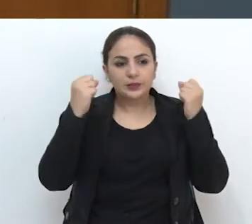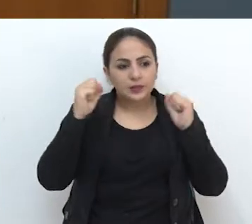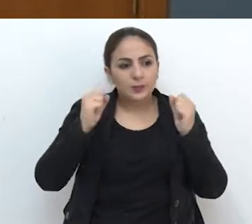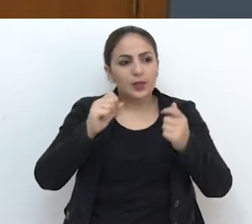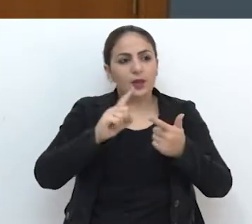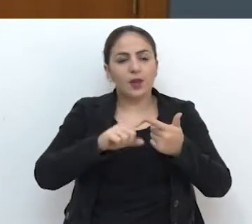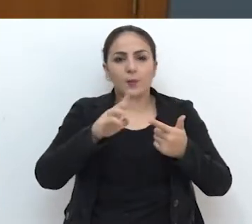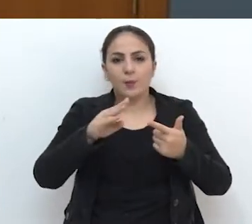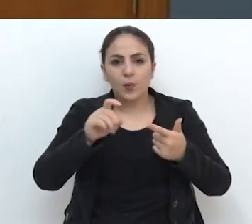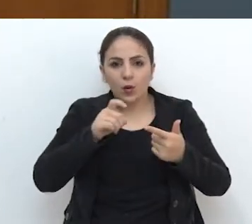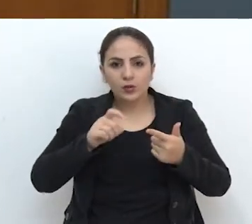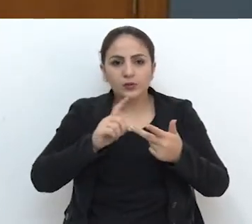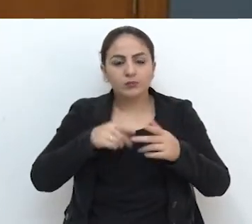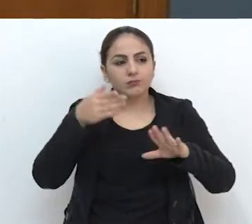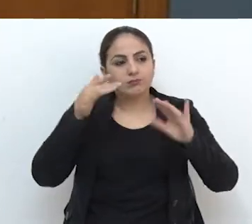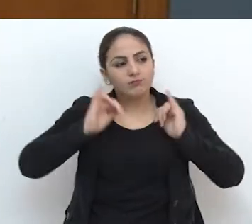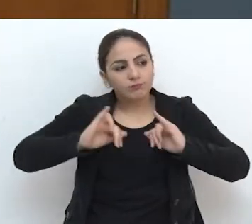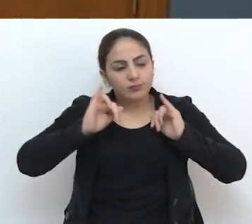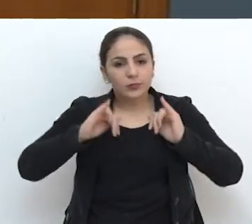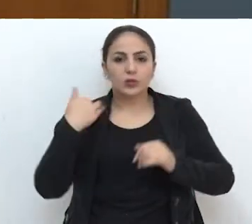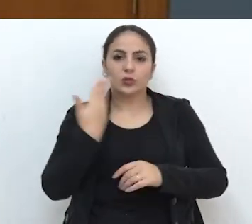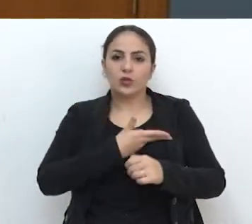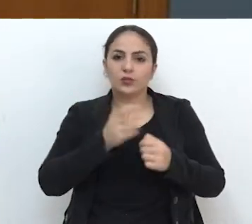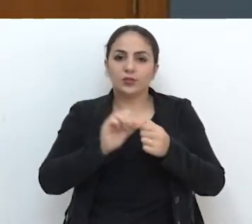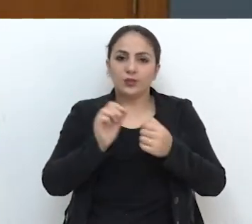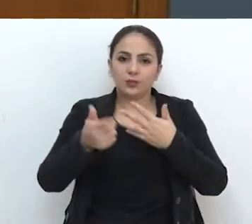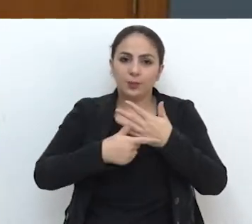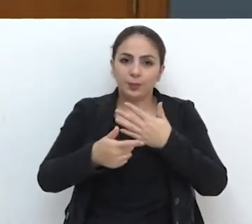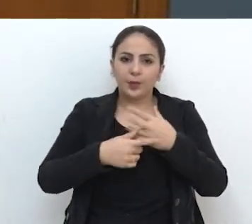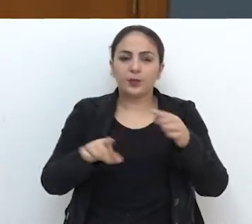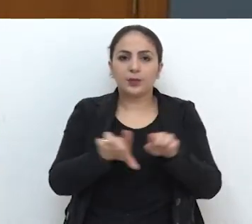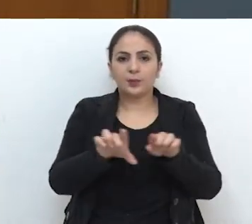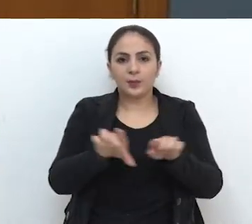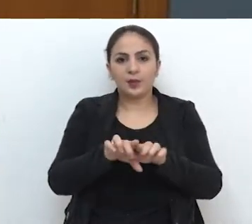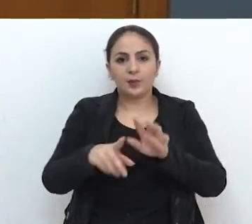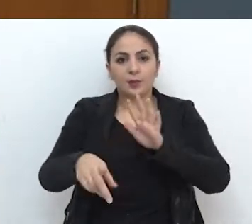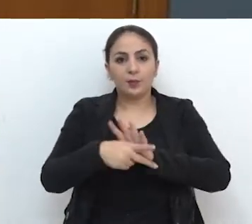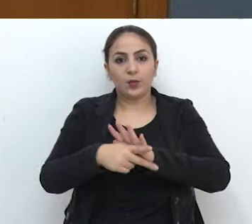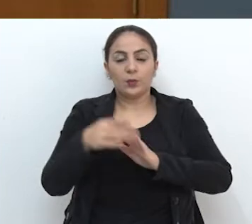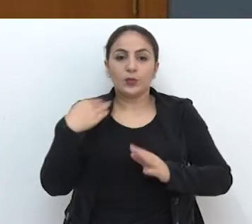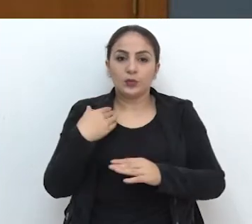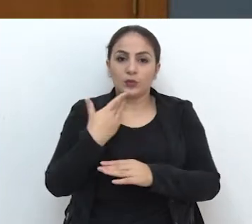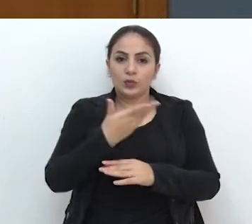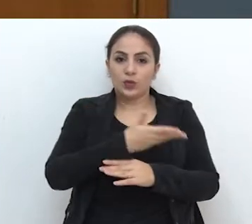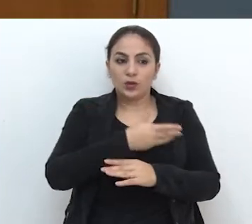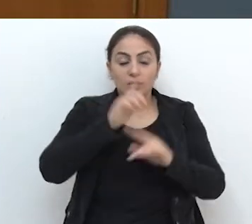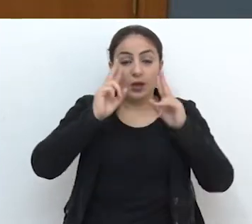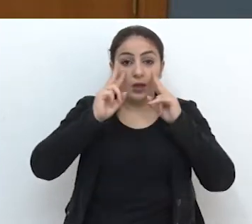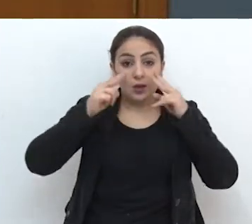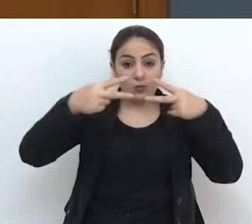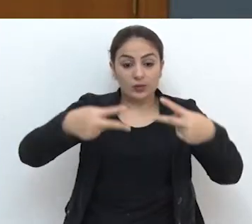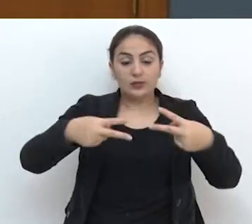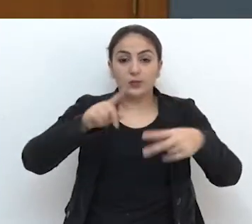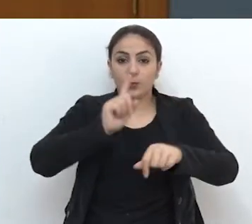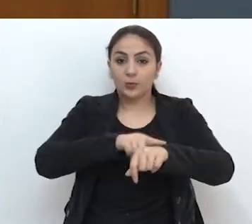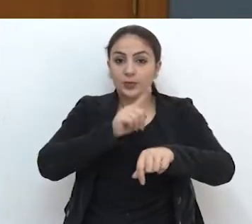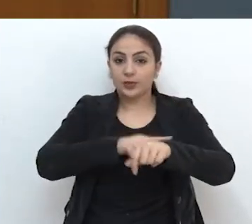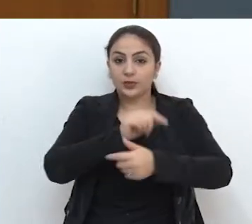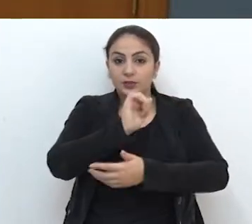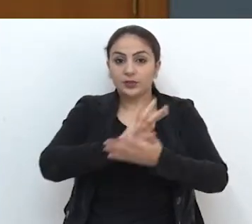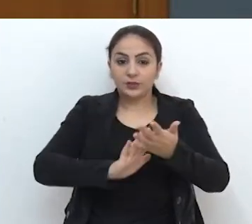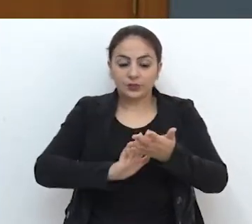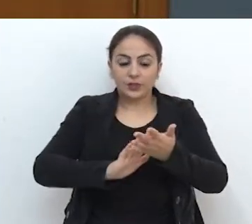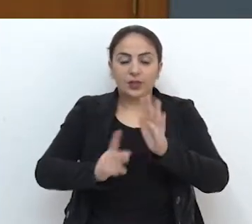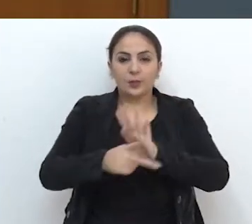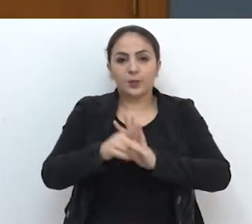nos boxes, onde são divulgados. E a gente faz o papel também, através do nosso mandato, de reconhecer quando essas atividades